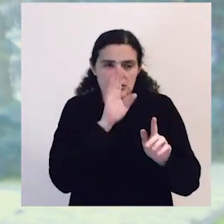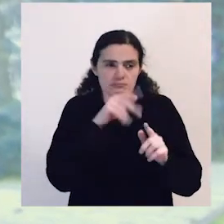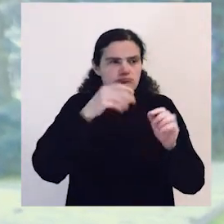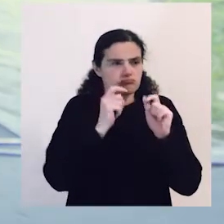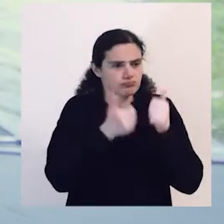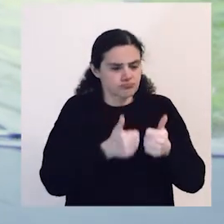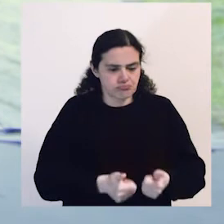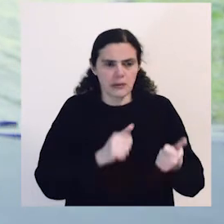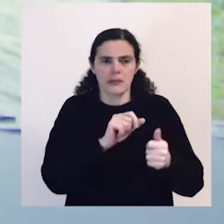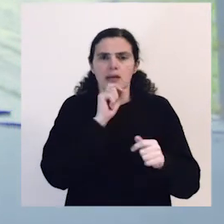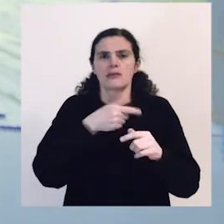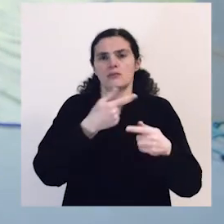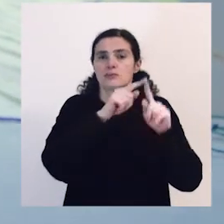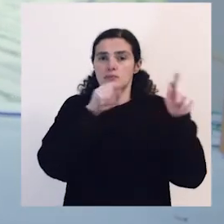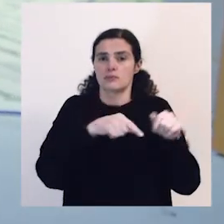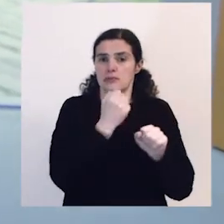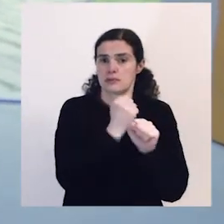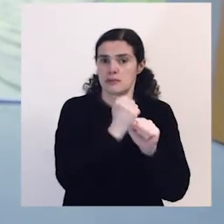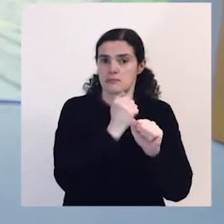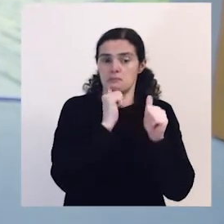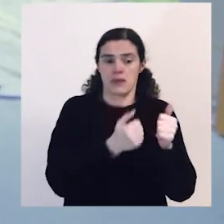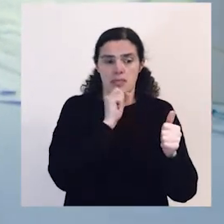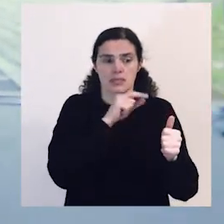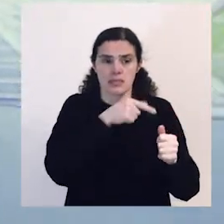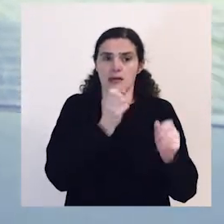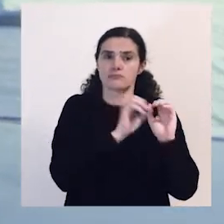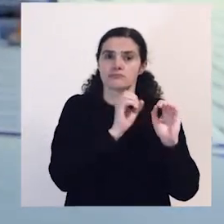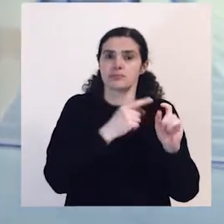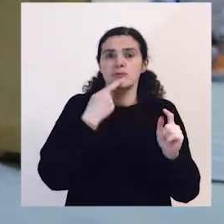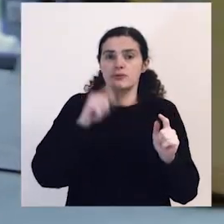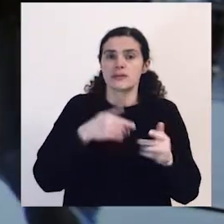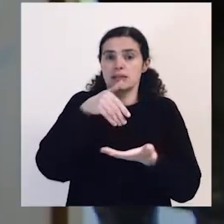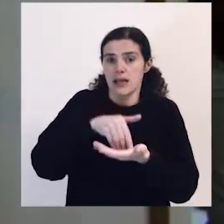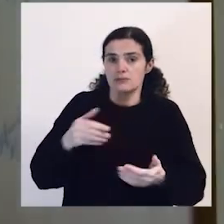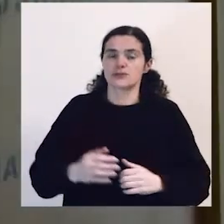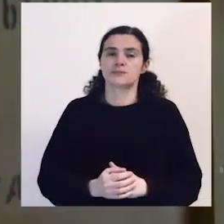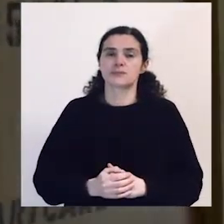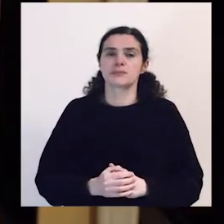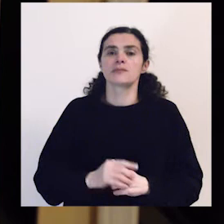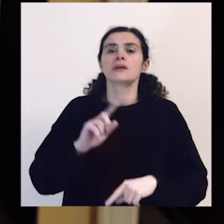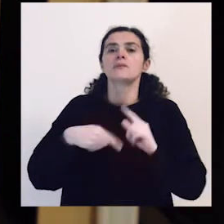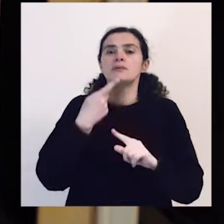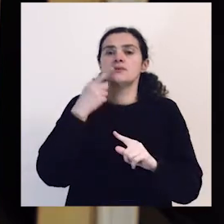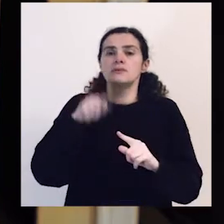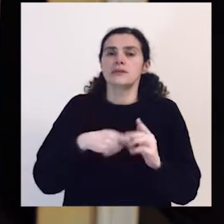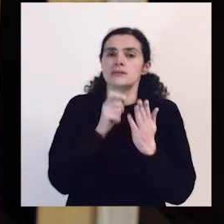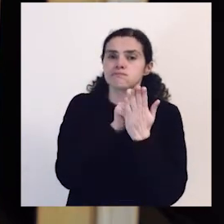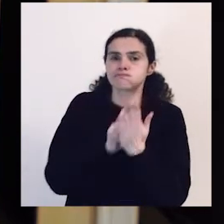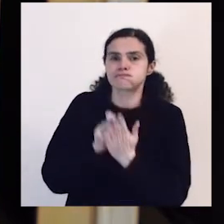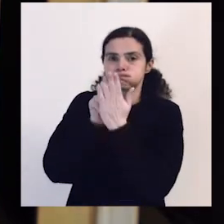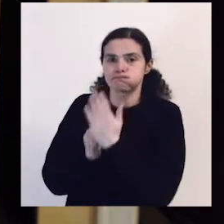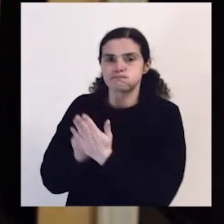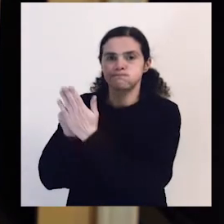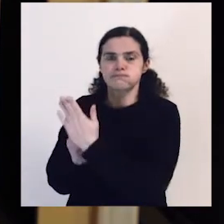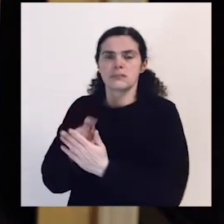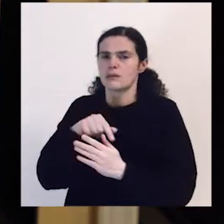durante a exposição e que a obra é embalada corretamente para viajar de regresso a Serralves. Ainda voltando à questão do